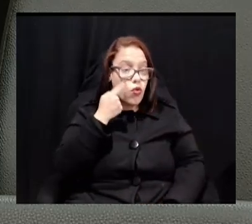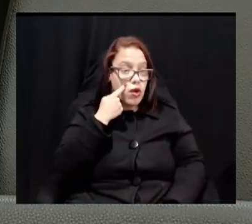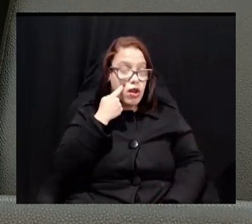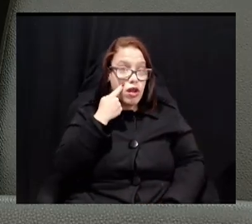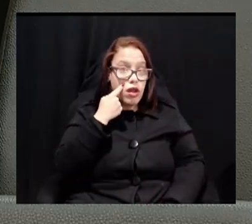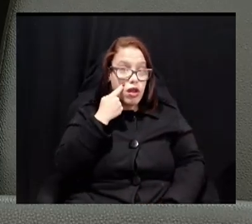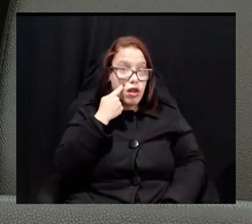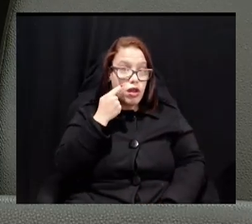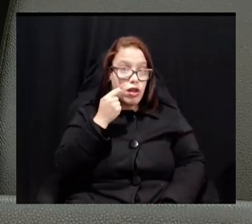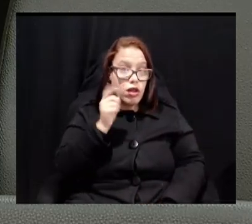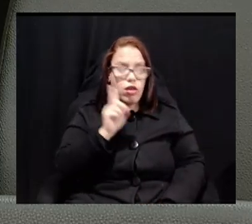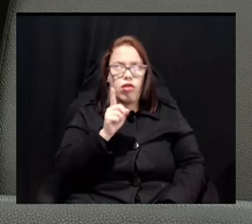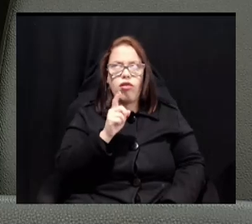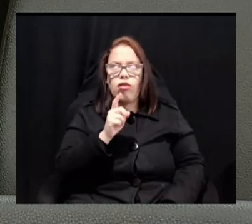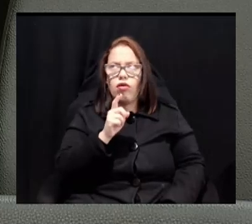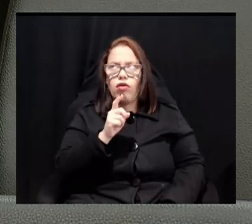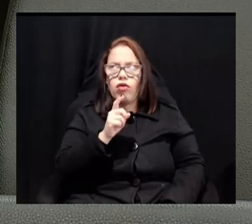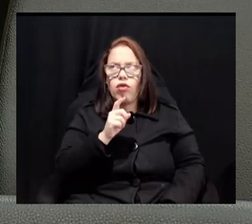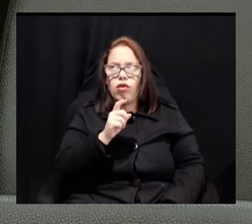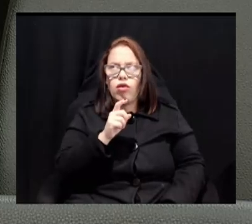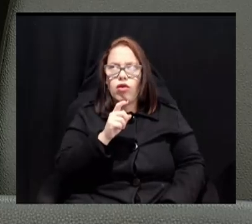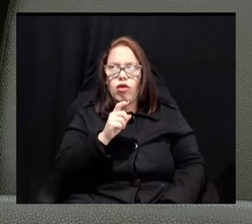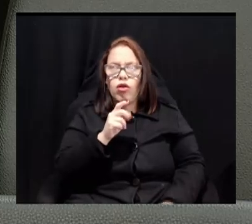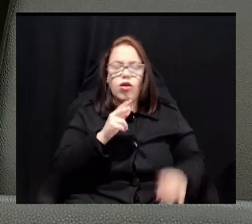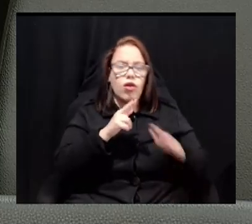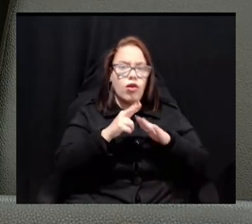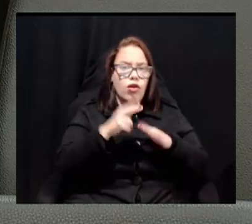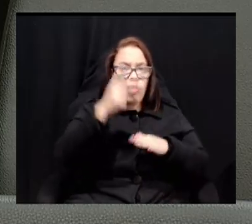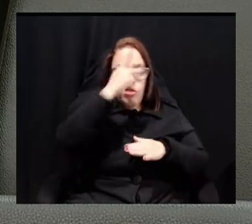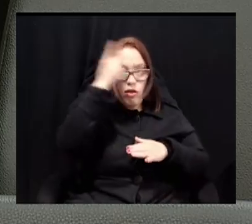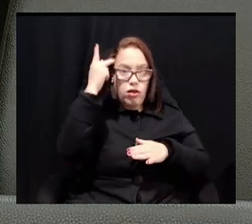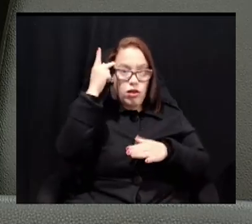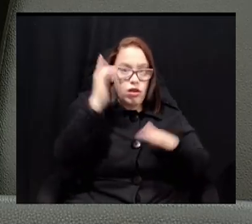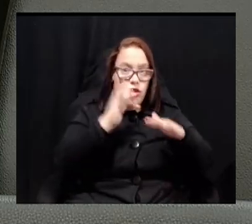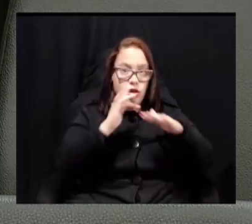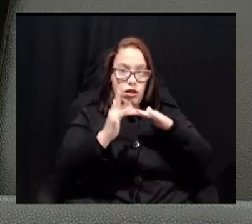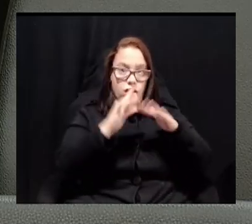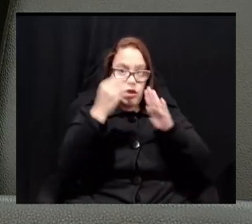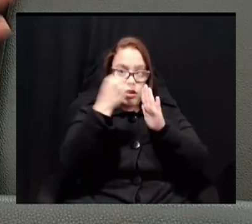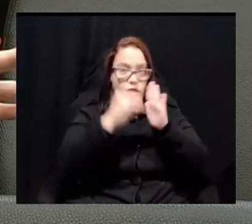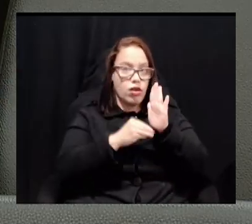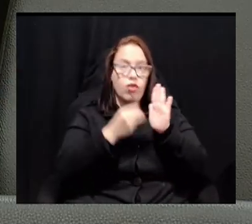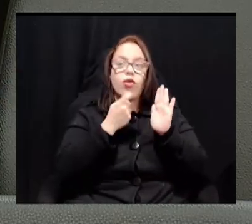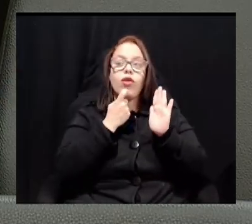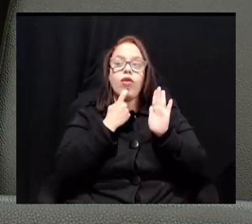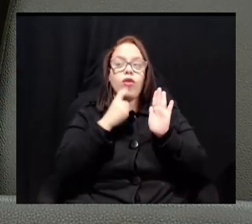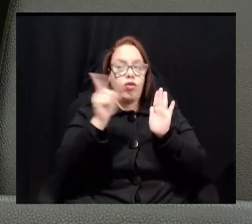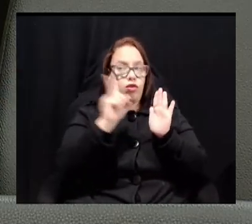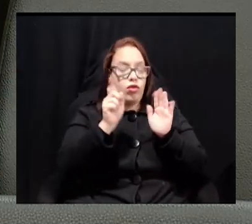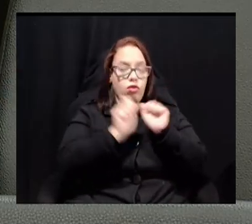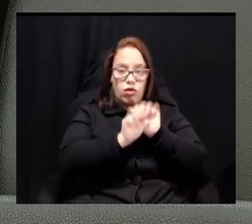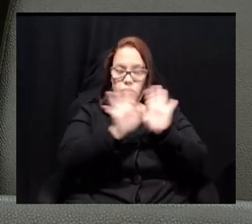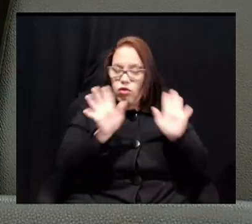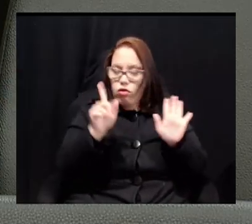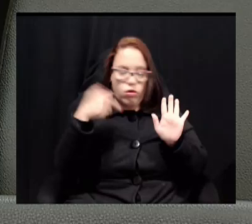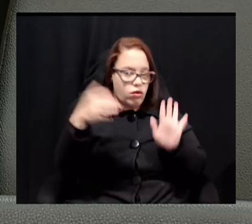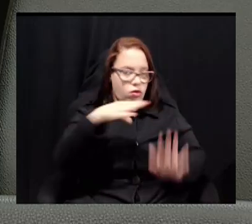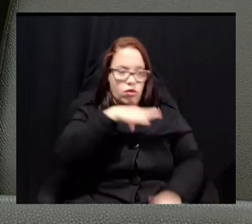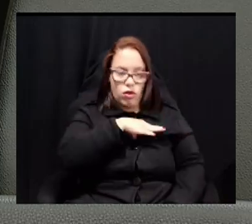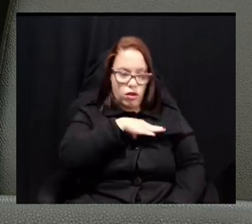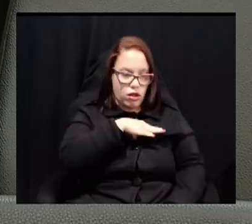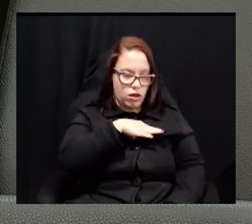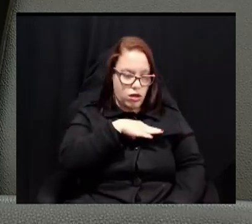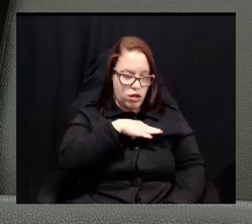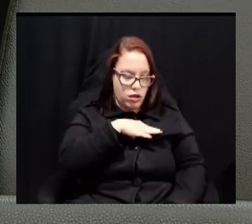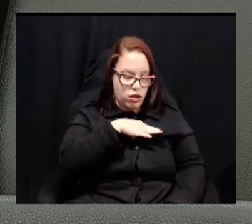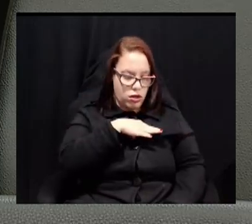foi uma reportagem, foi um recorte de uma pessoa que publicou numa rede social, e não foi em Campinas, tá? Deixa bem claro, foi numa outra cidade,